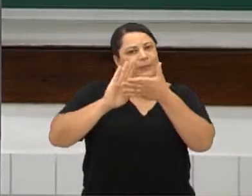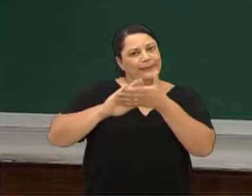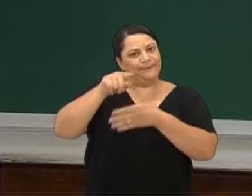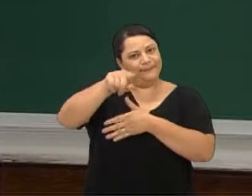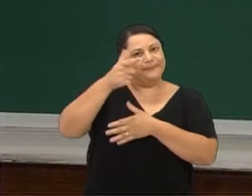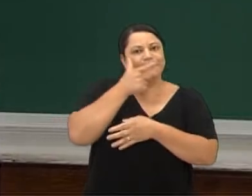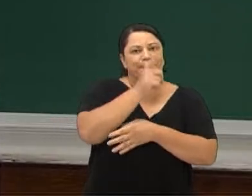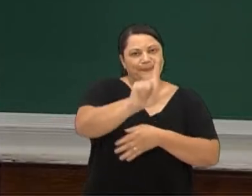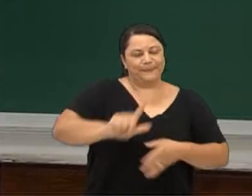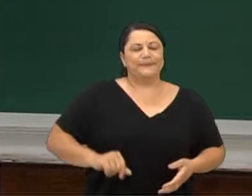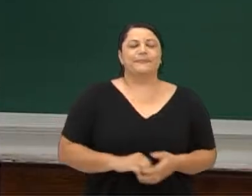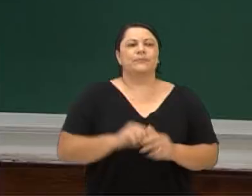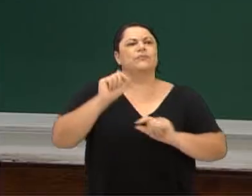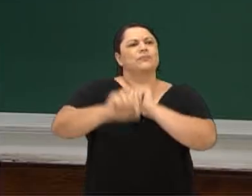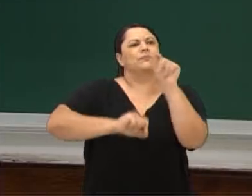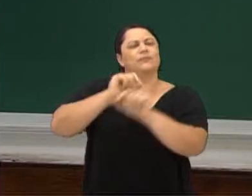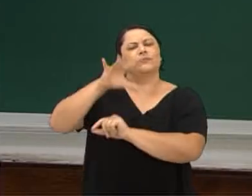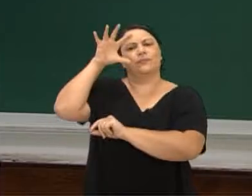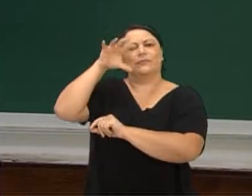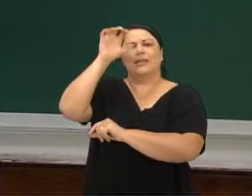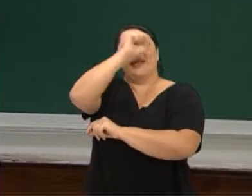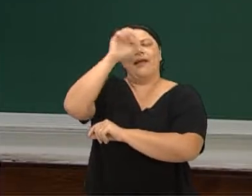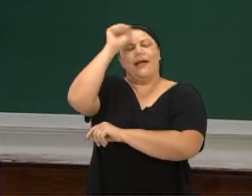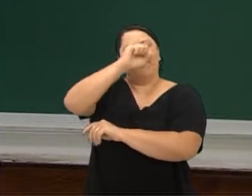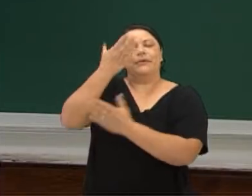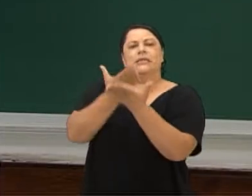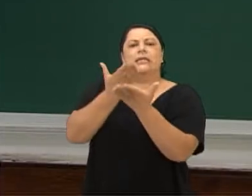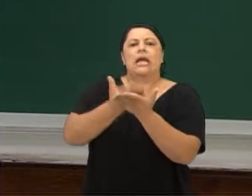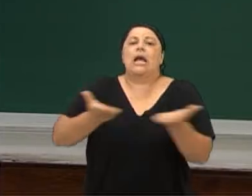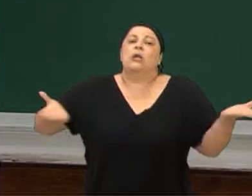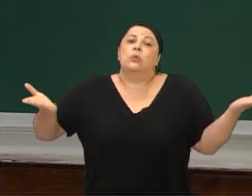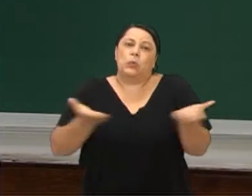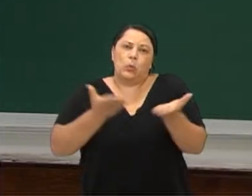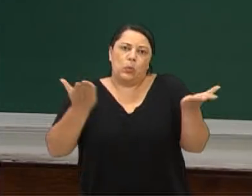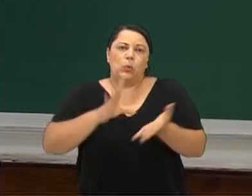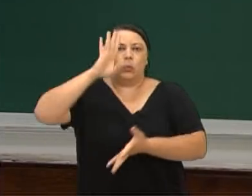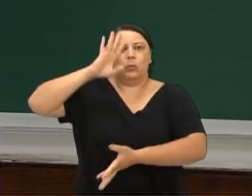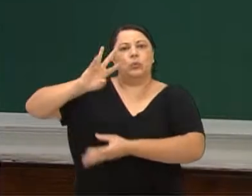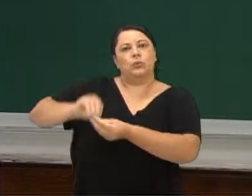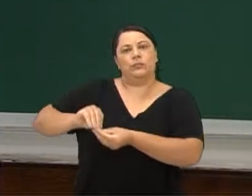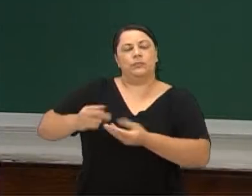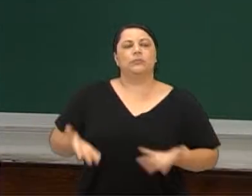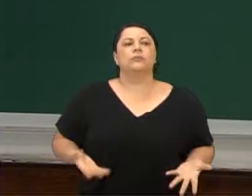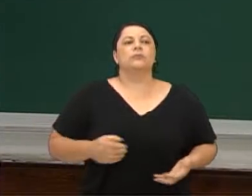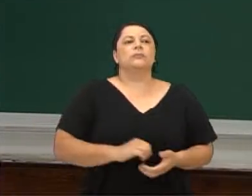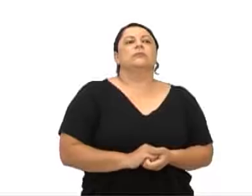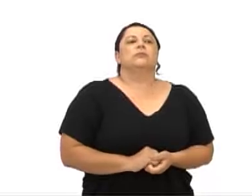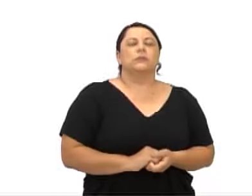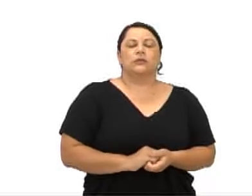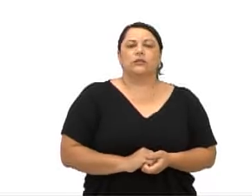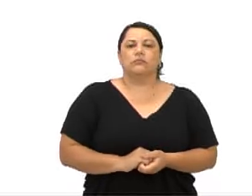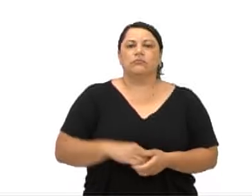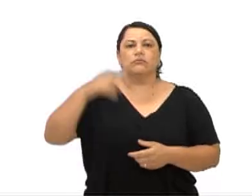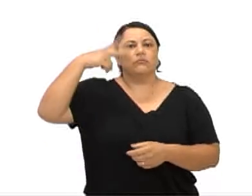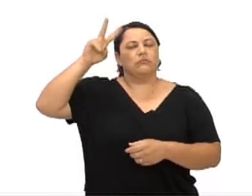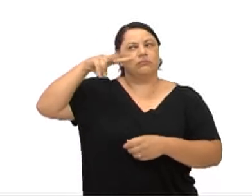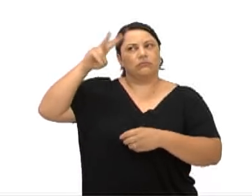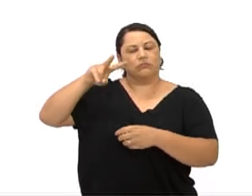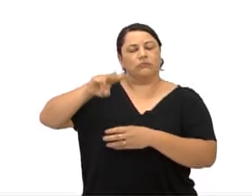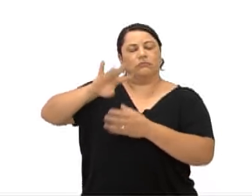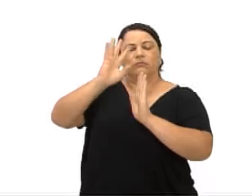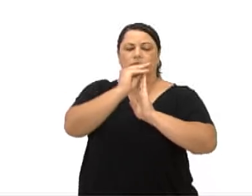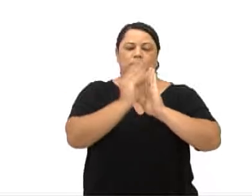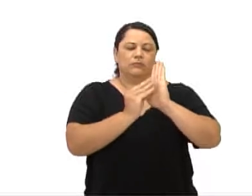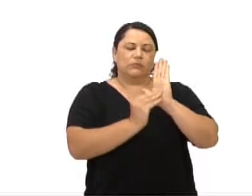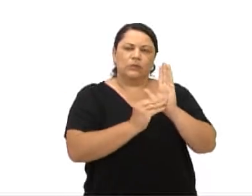O que nós aprendemos na aula de hoje? Vamos aqui para as nossas considerações gerais. Vamos lá? Retomamos o conteúdo que